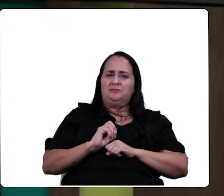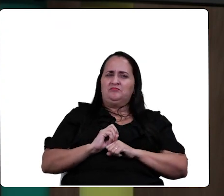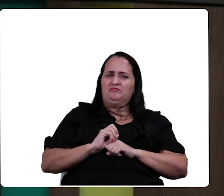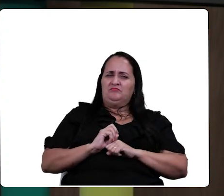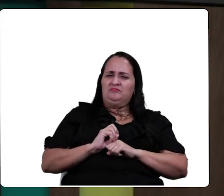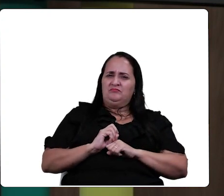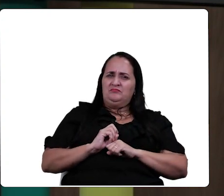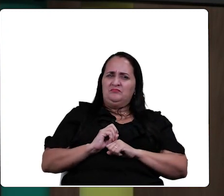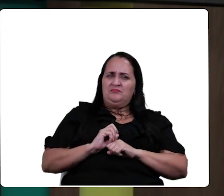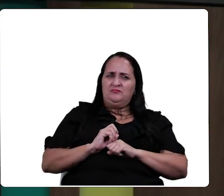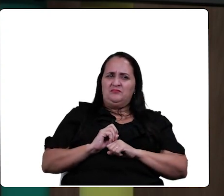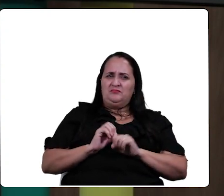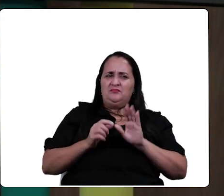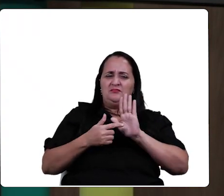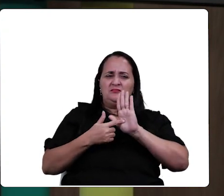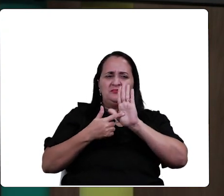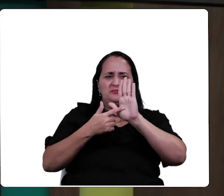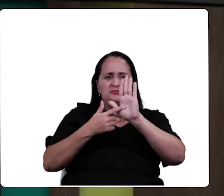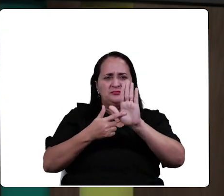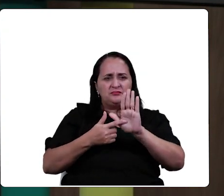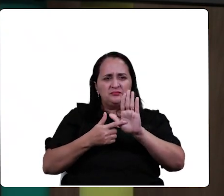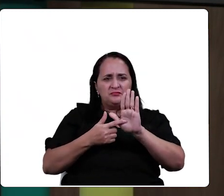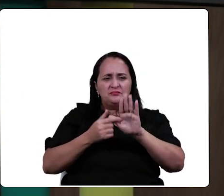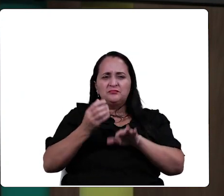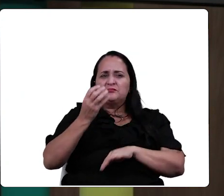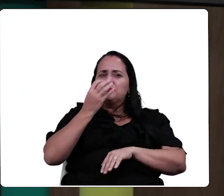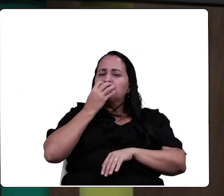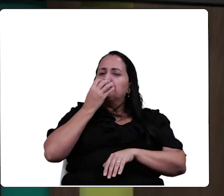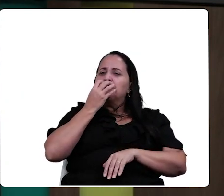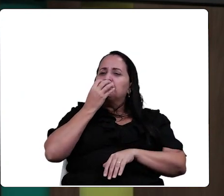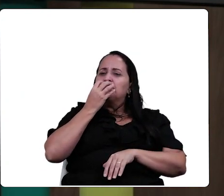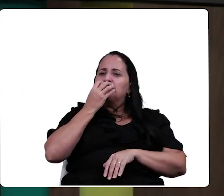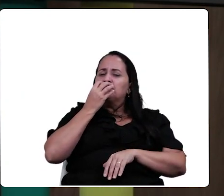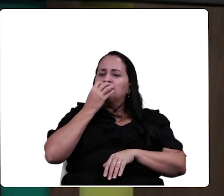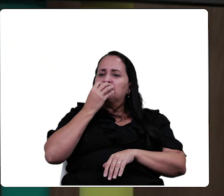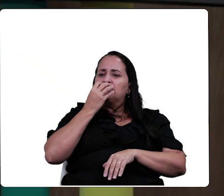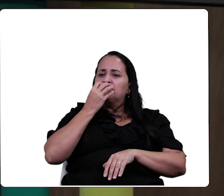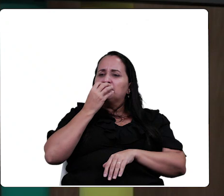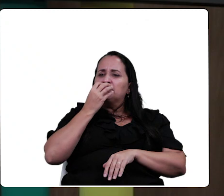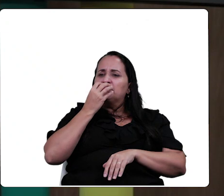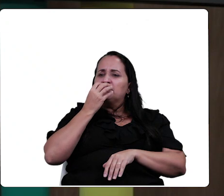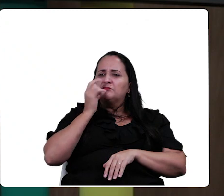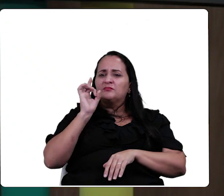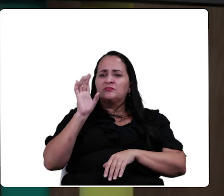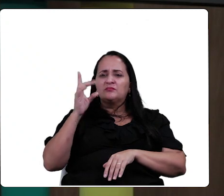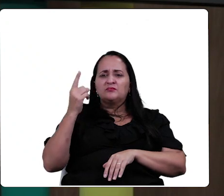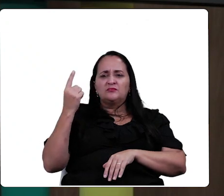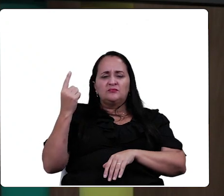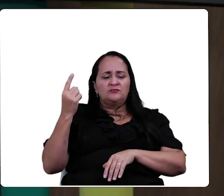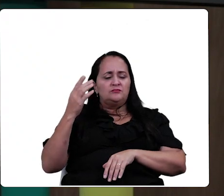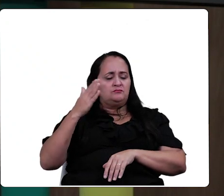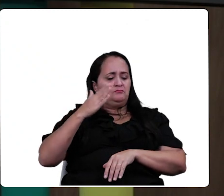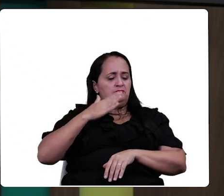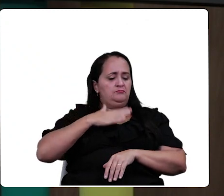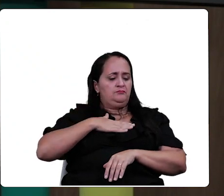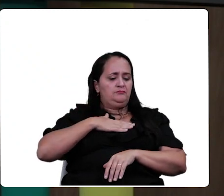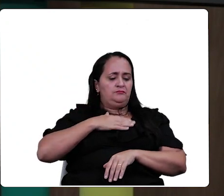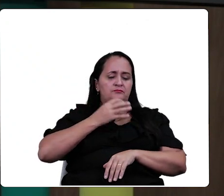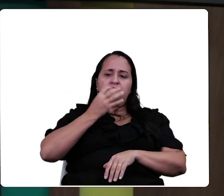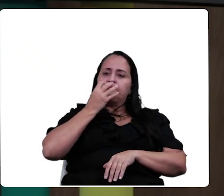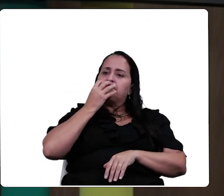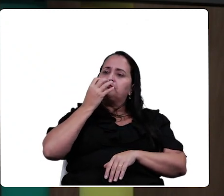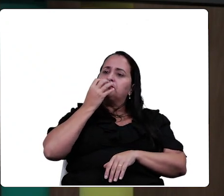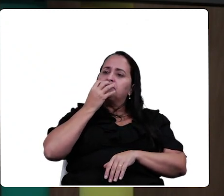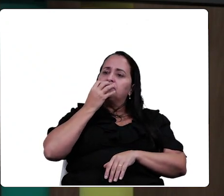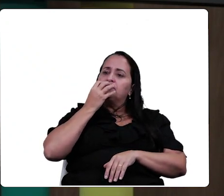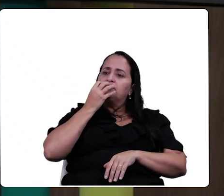Opa, apareceram os cachorros. Mas quantos cachorros? Apenas um, o meu cachorro